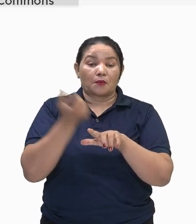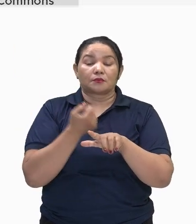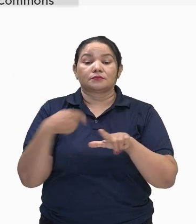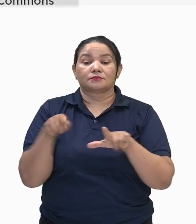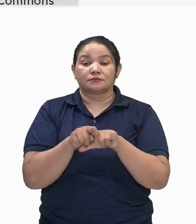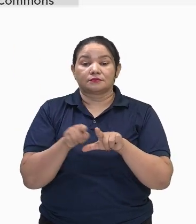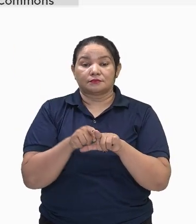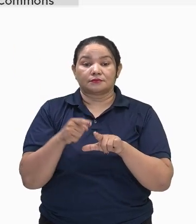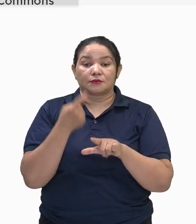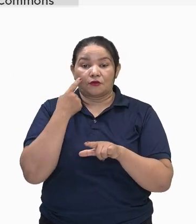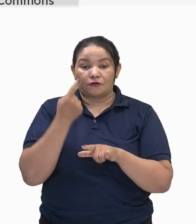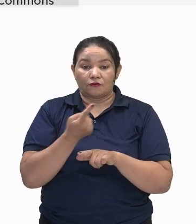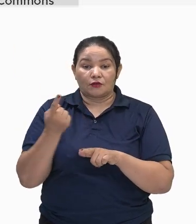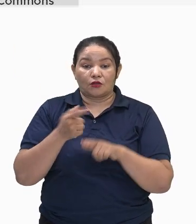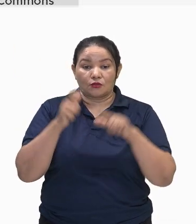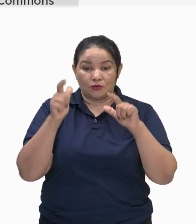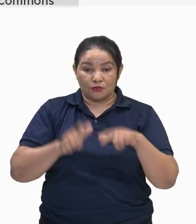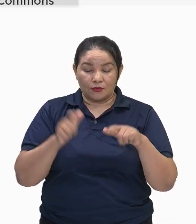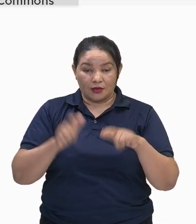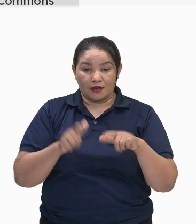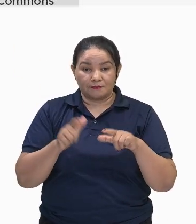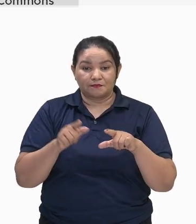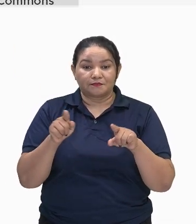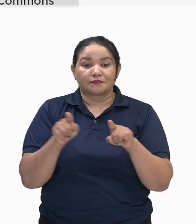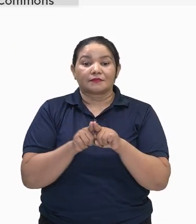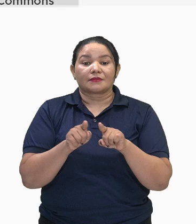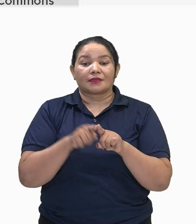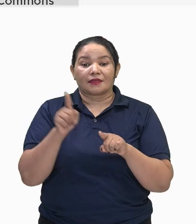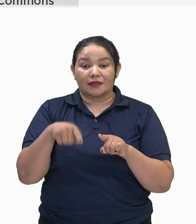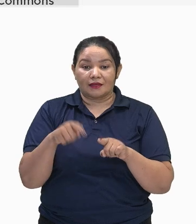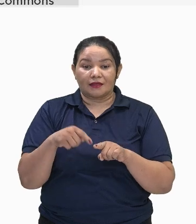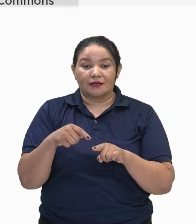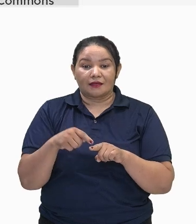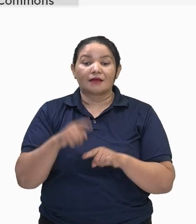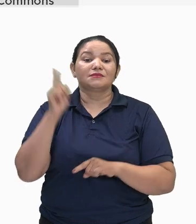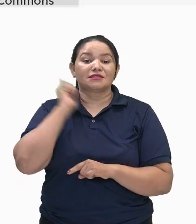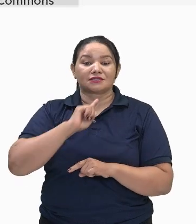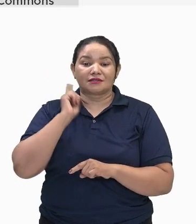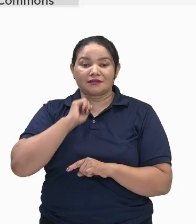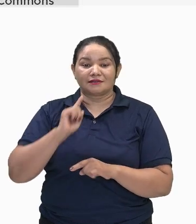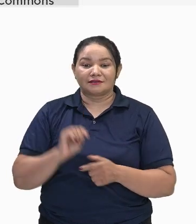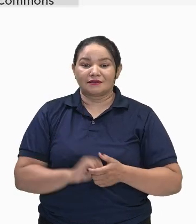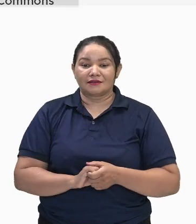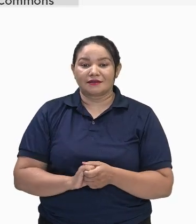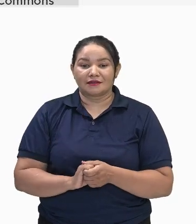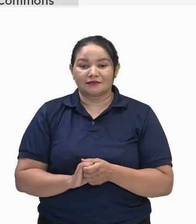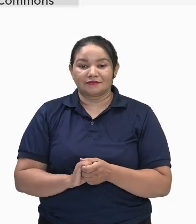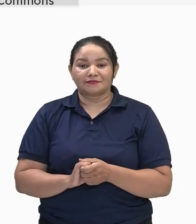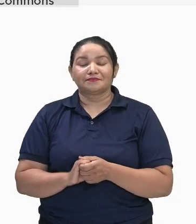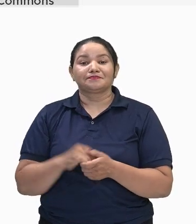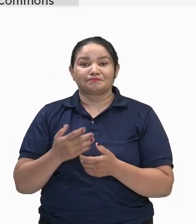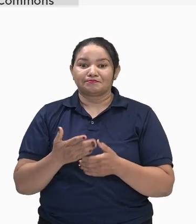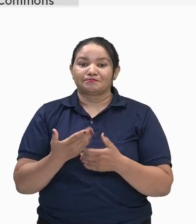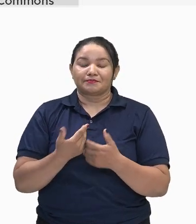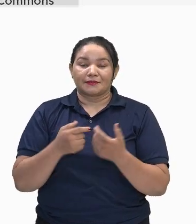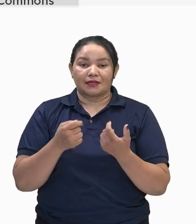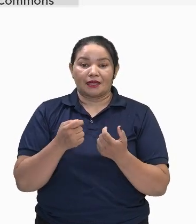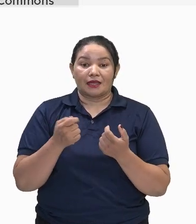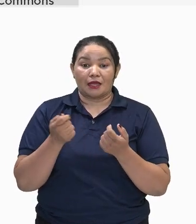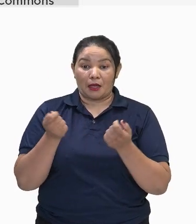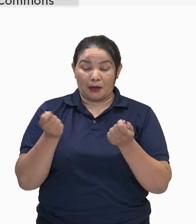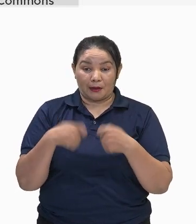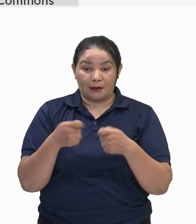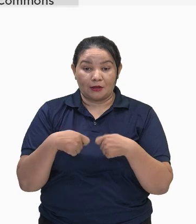exemplo a usina de Pirapora, em Minas Gerais, uma das maiores da América Latina, com capacidade de 1